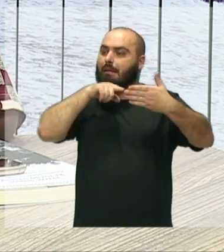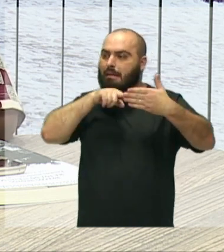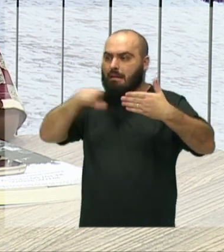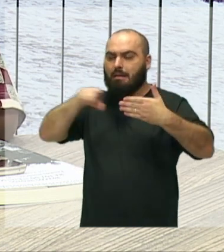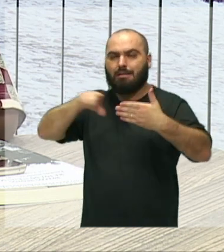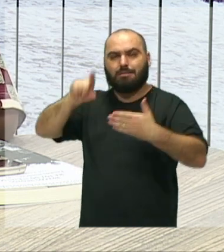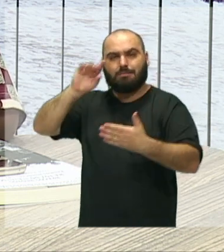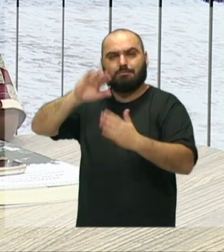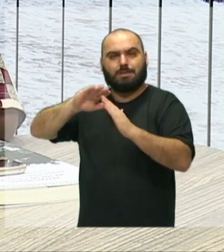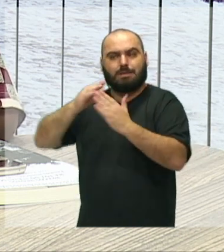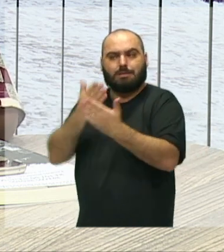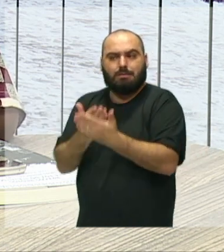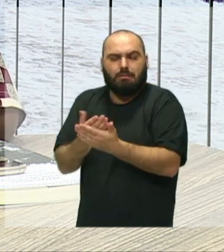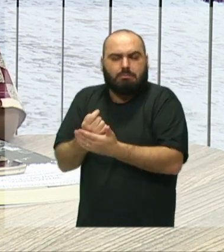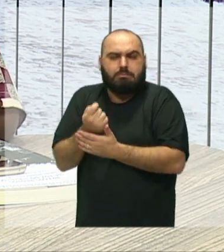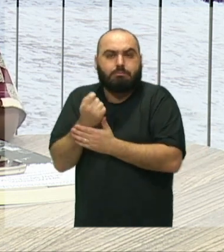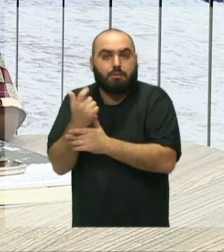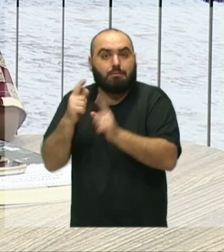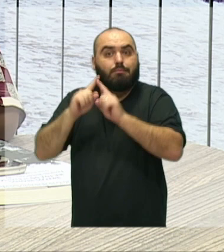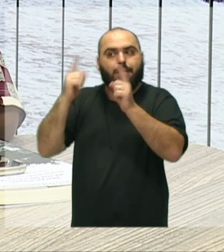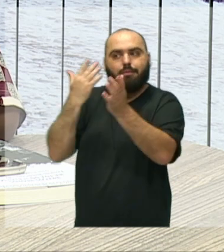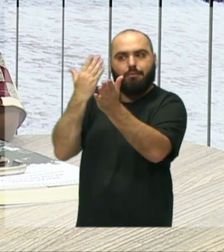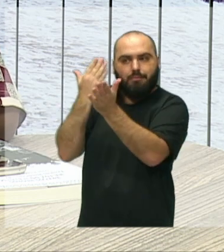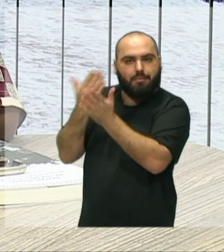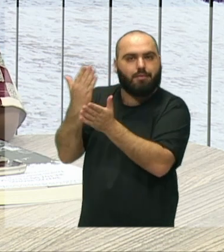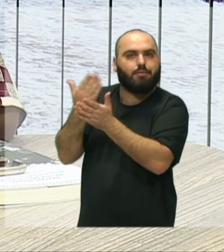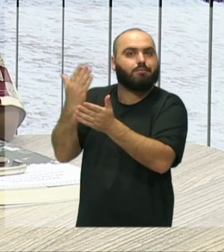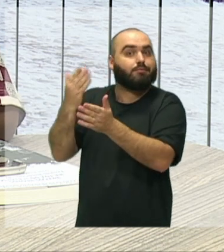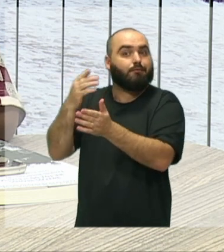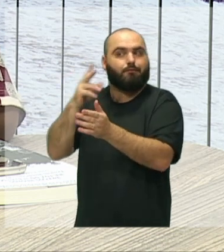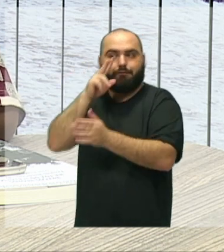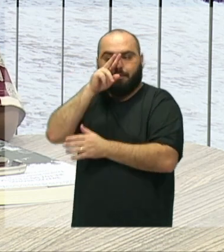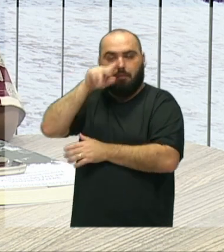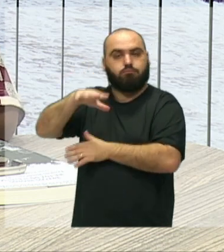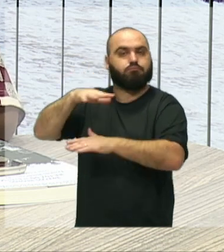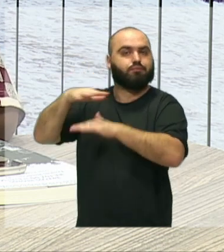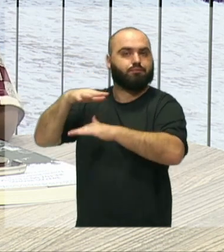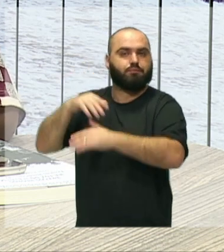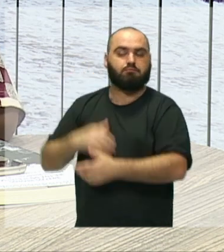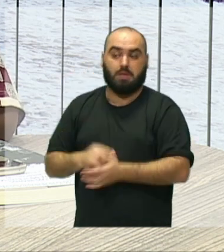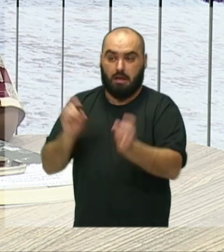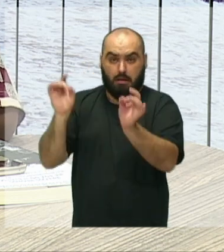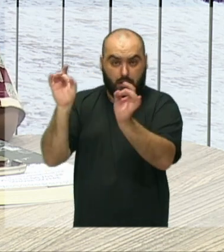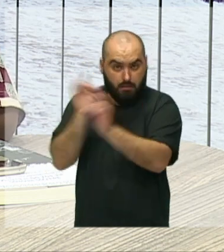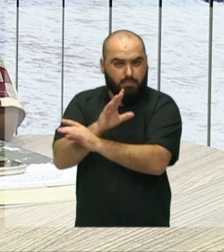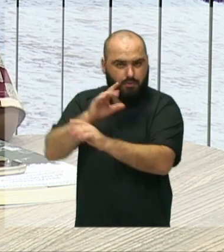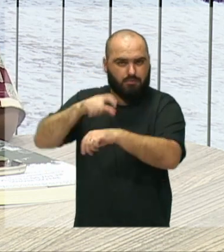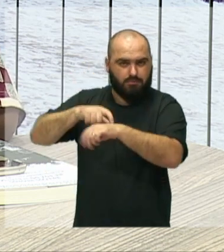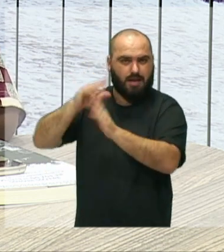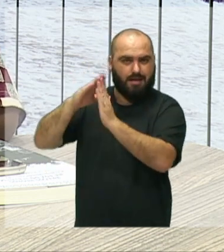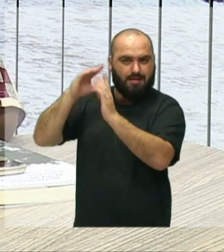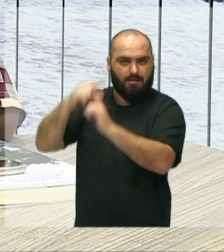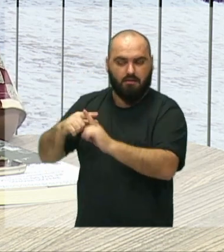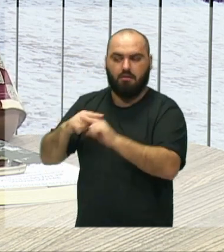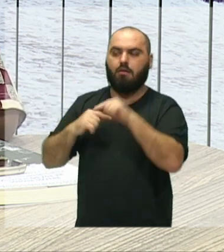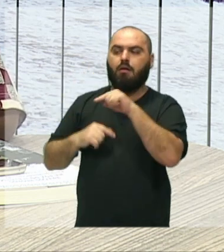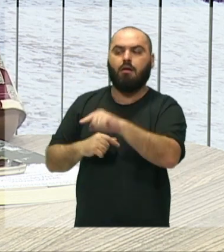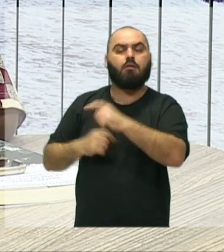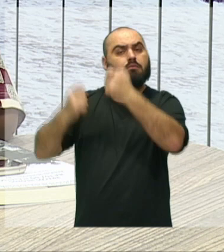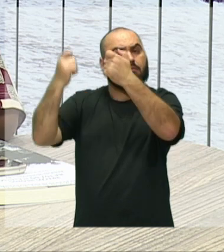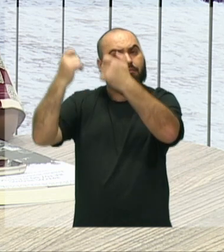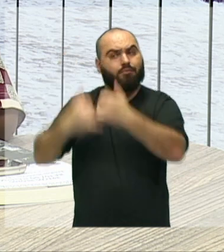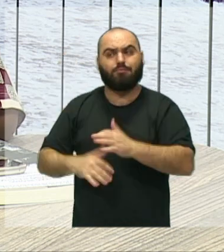pessoas ícones. Acabou a campanha da fraternidade, ele falou, olha, a gente não pode parar por aqui, a gente tem que